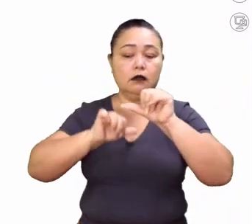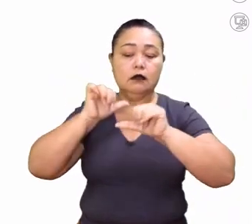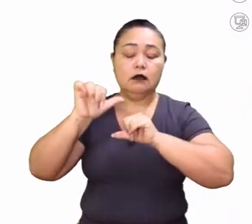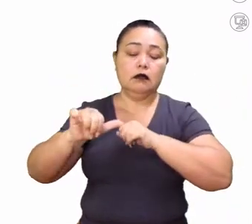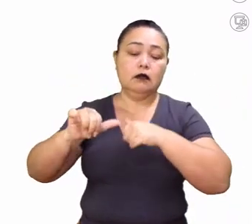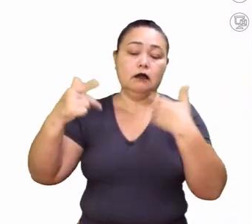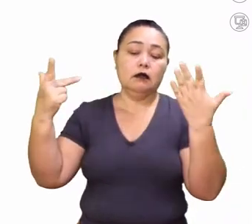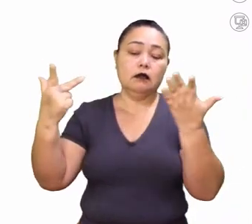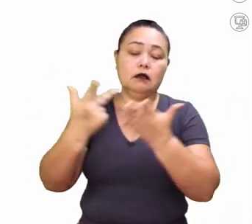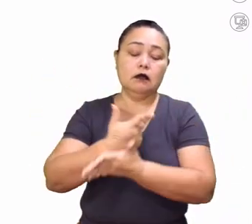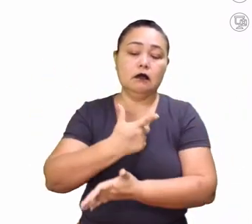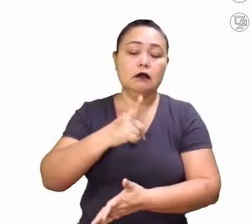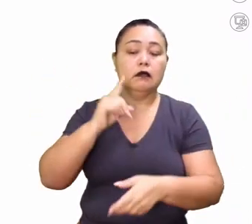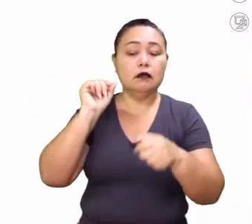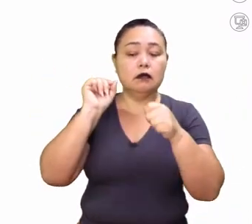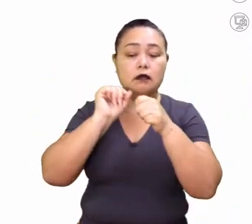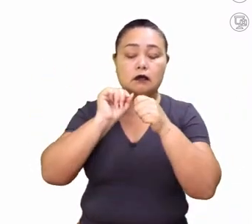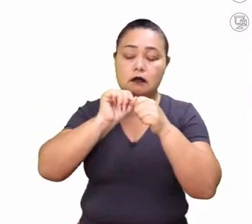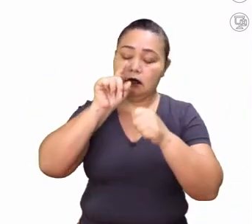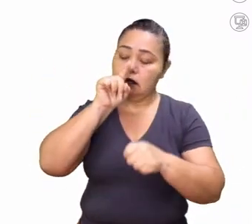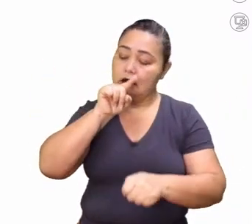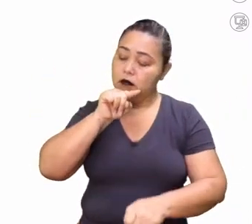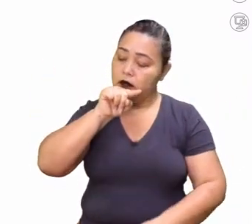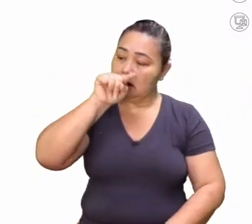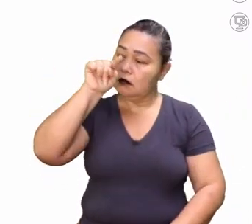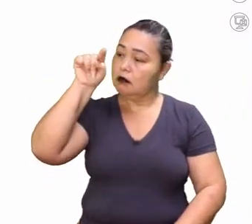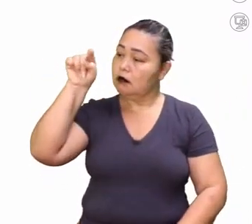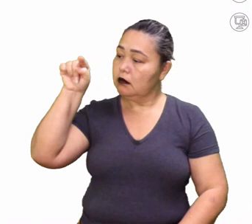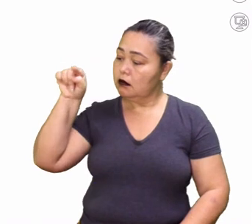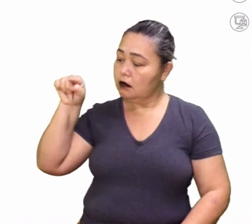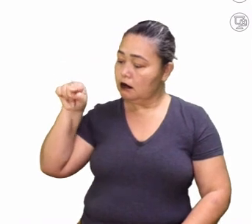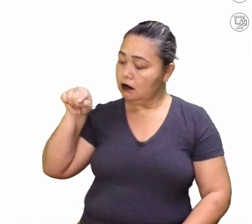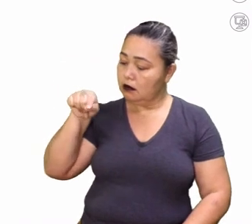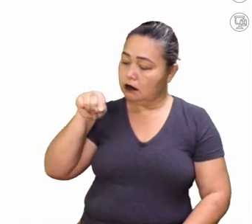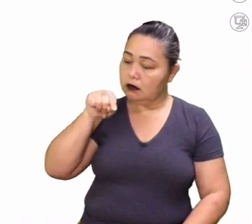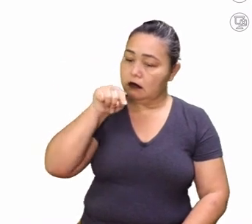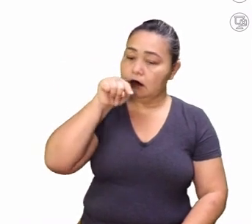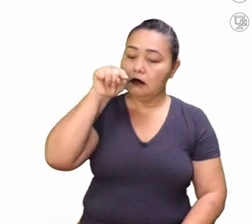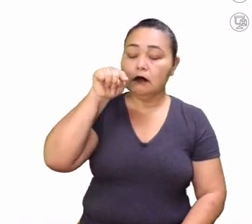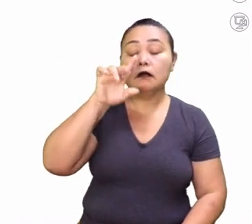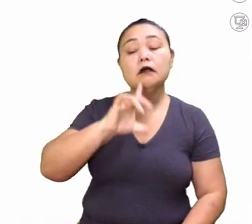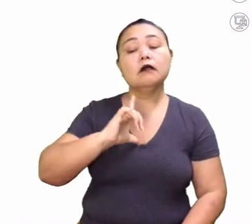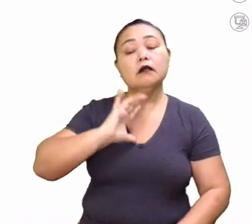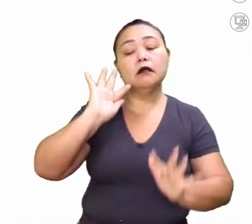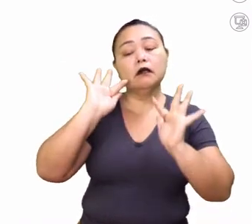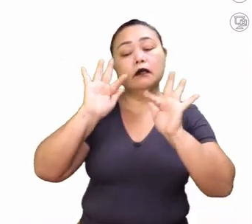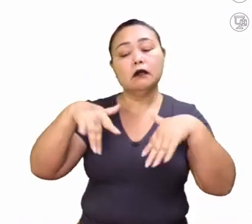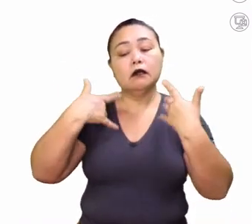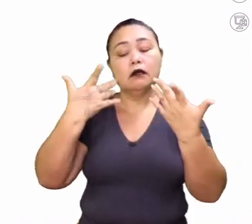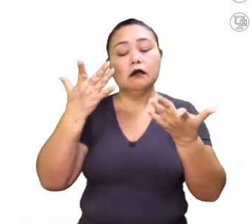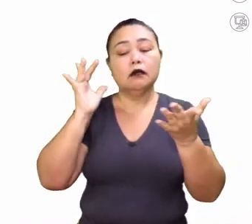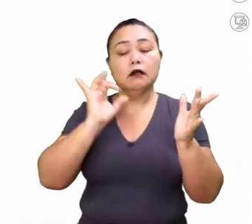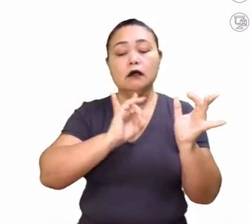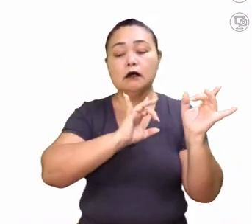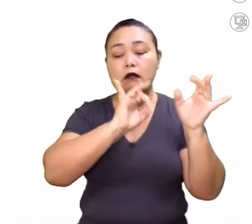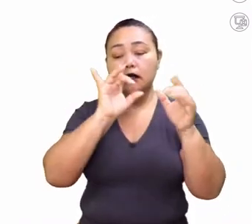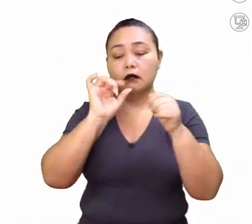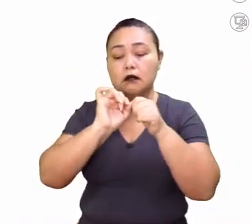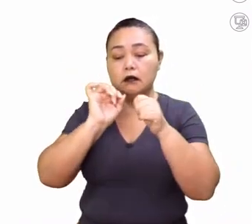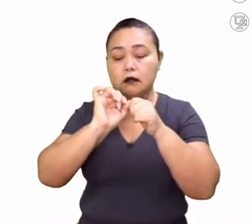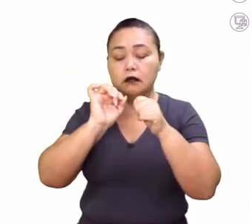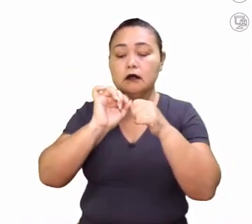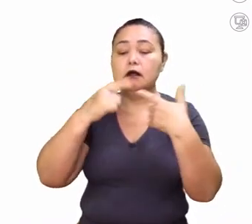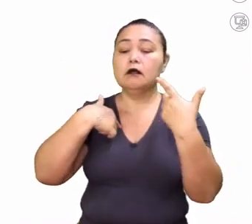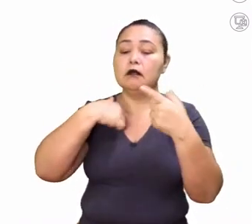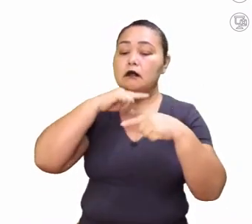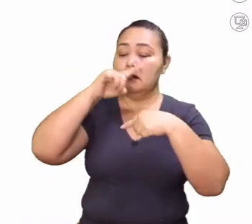ocorrem faz-se um ciclo então a final de cada transformação o gás retorna a seu estado inicial de